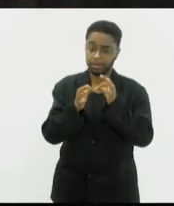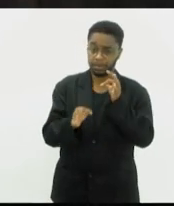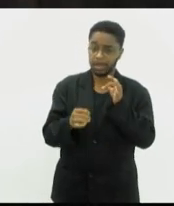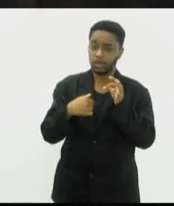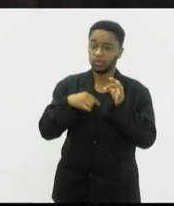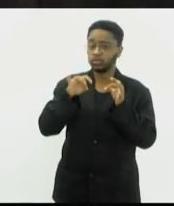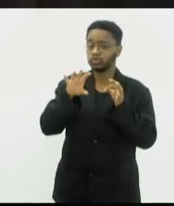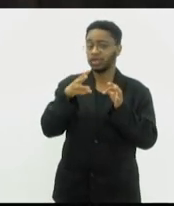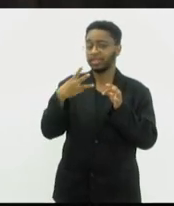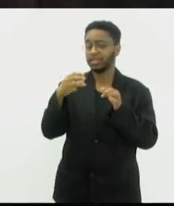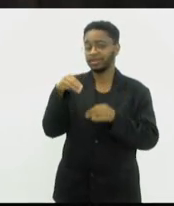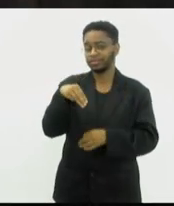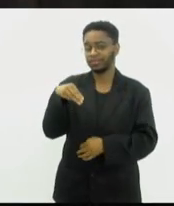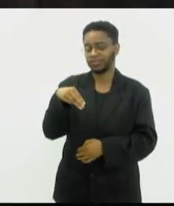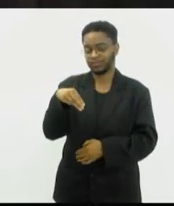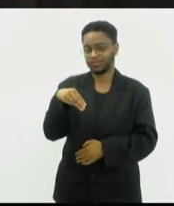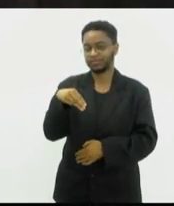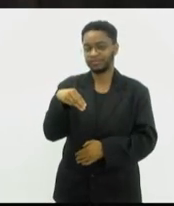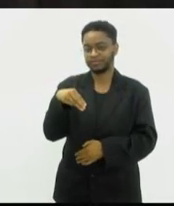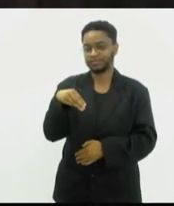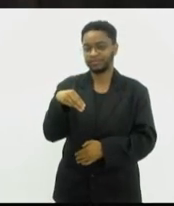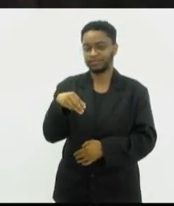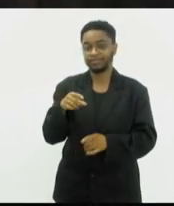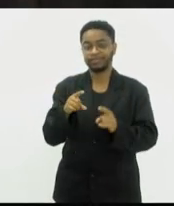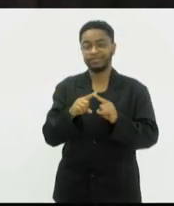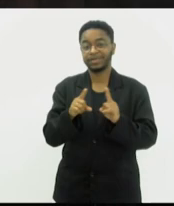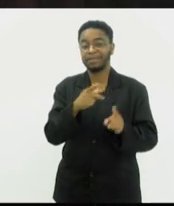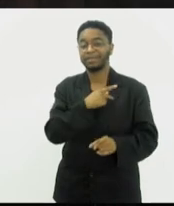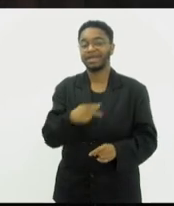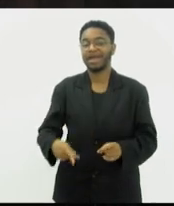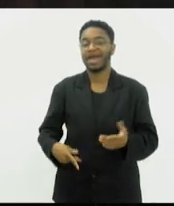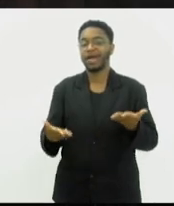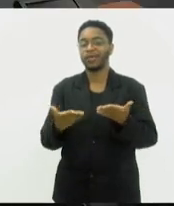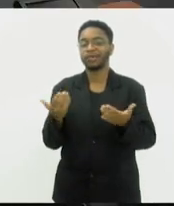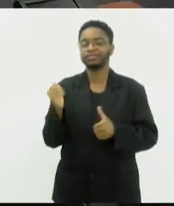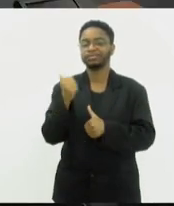agora mudou o presidente, agora é a presidente Élica